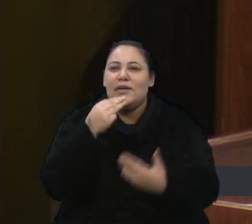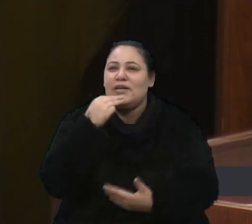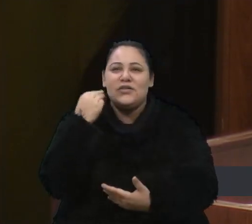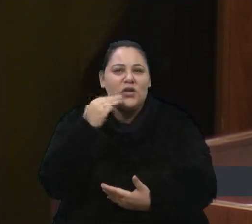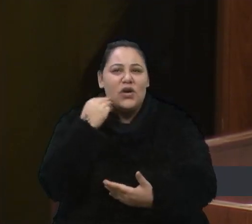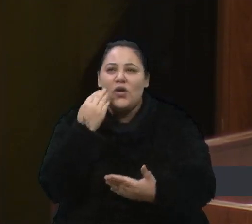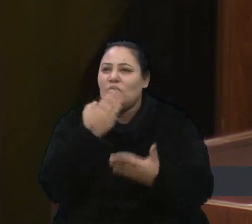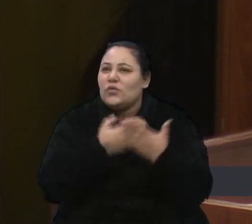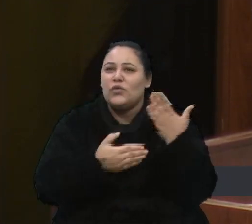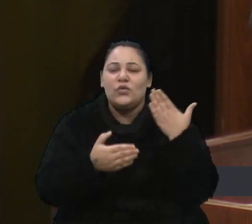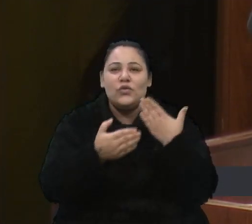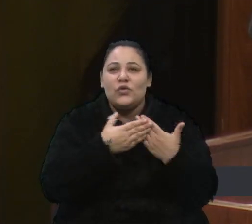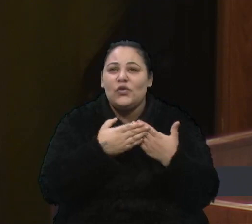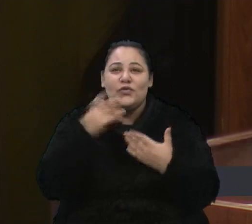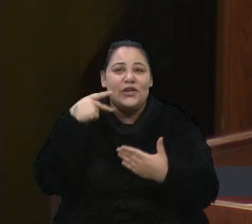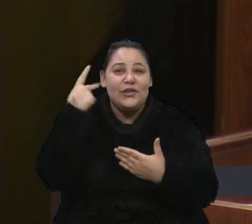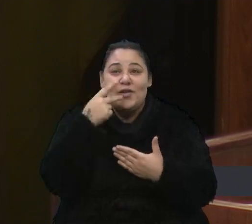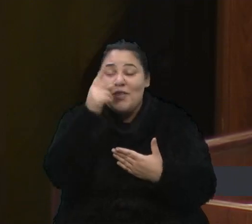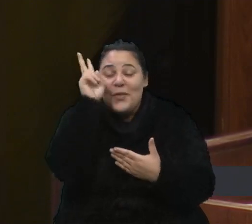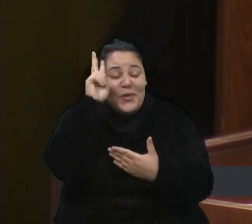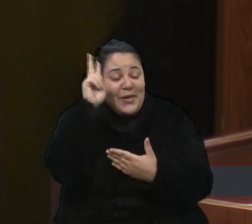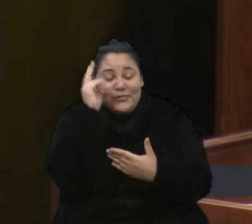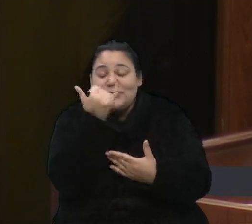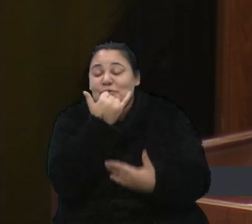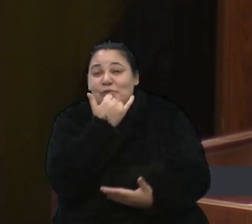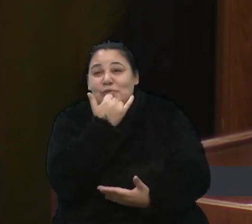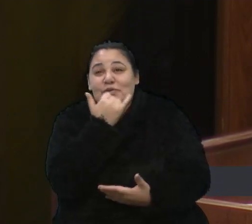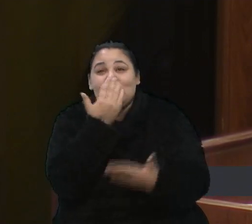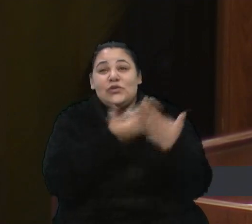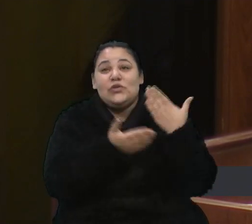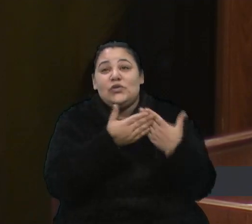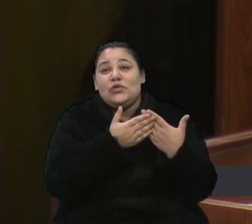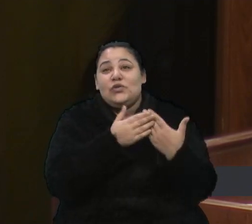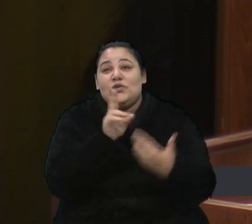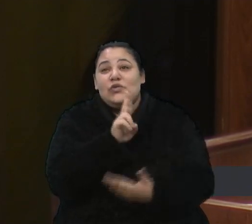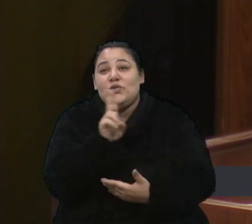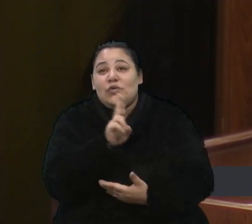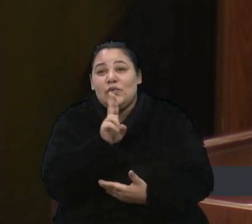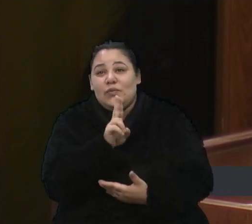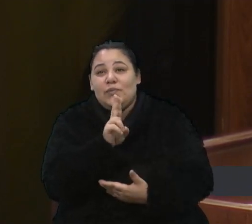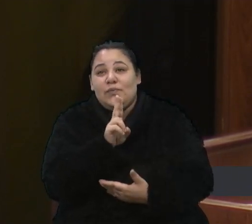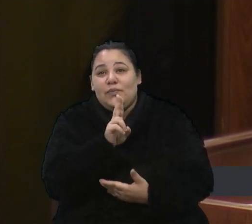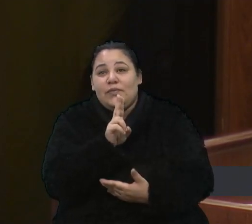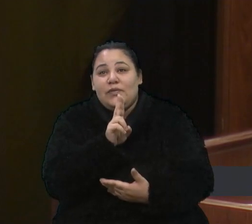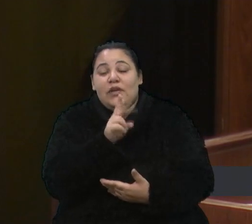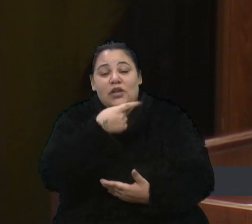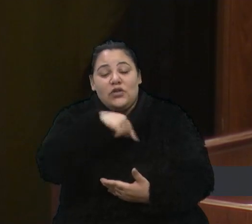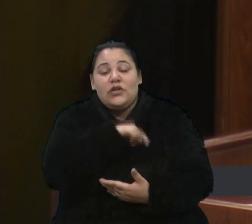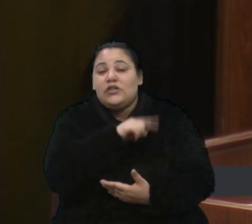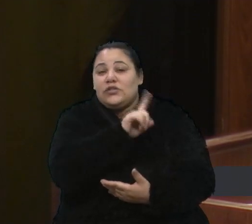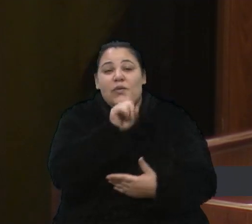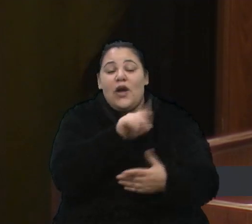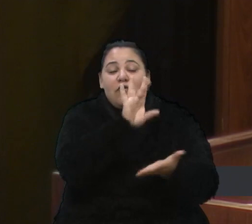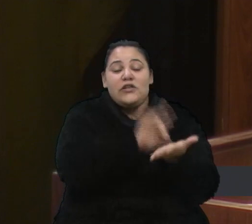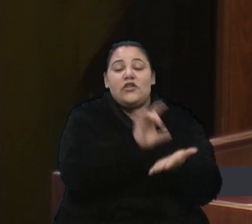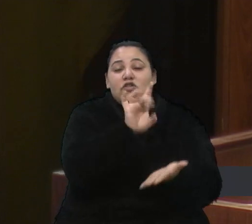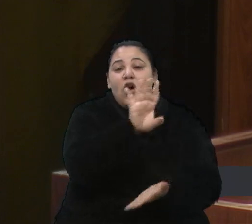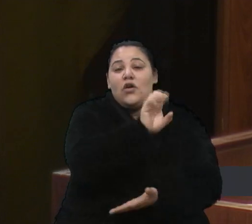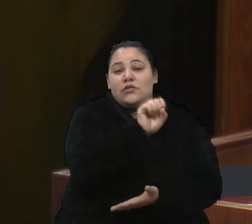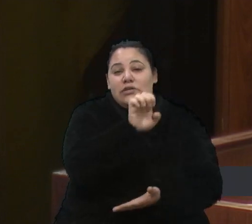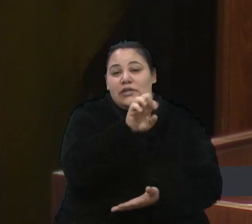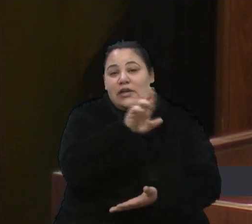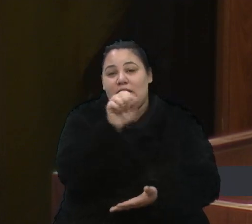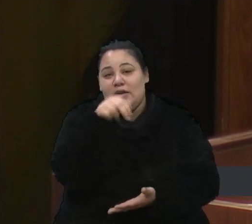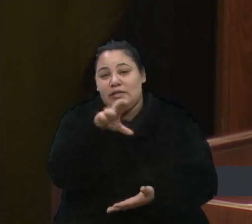a todos, eu não lembro de todos os nomes de vocês, hein? A gente não é do Serrano, a gente é de todos os bairros da cidade, tá? A gente é de todos os